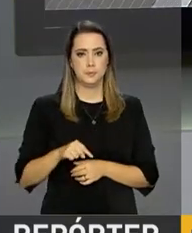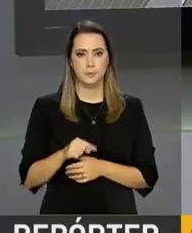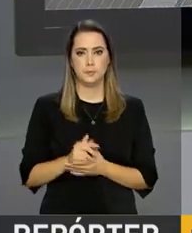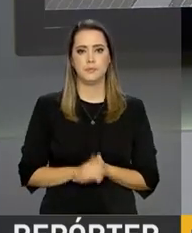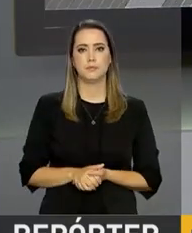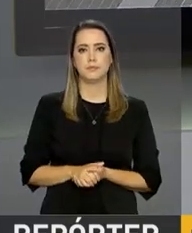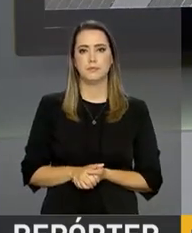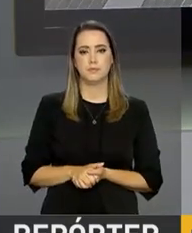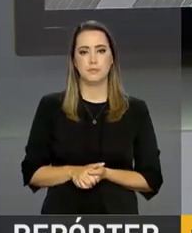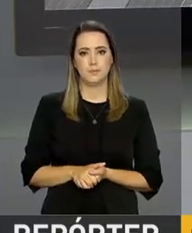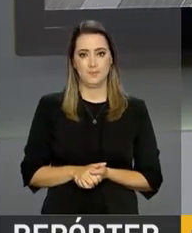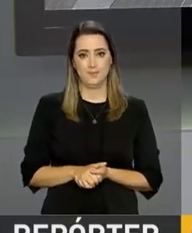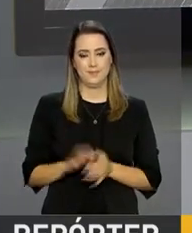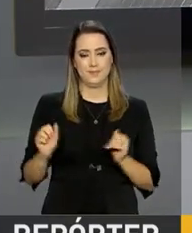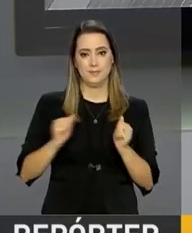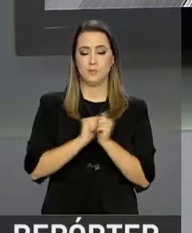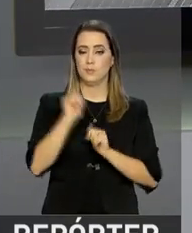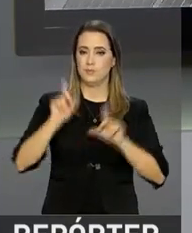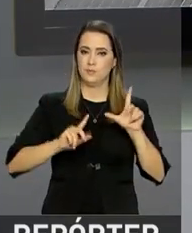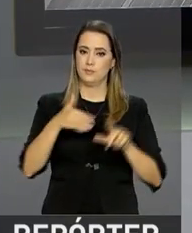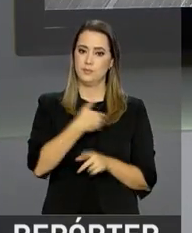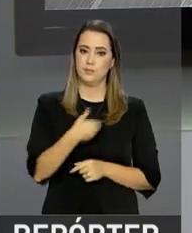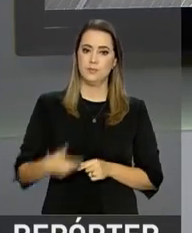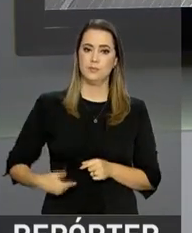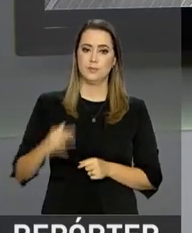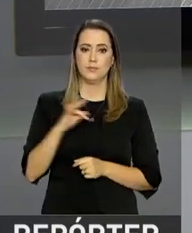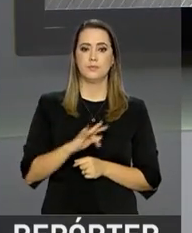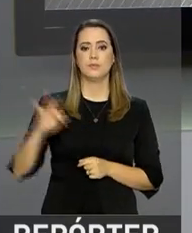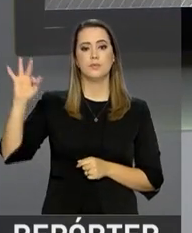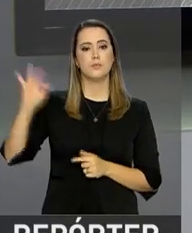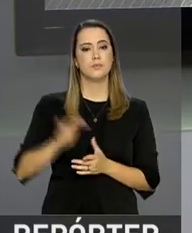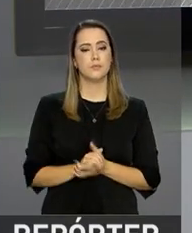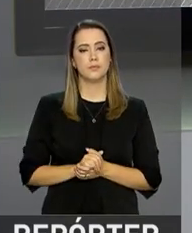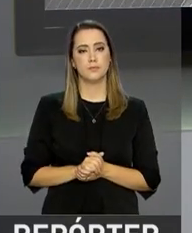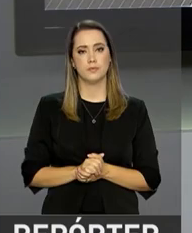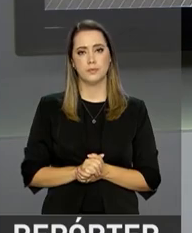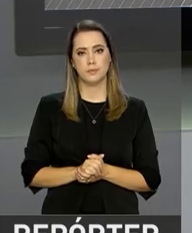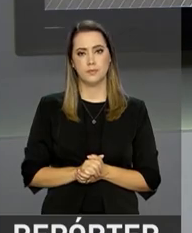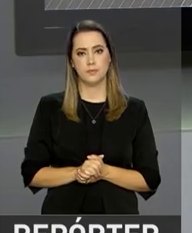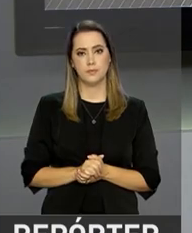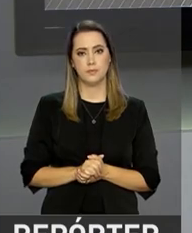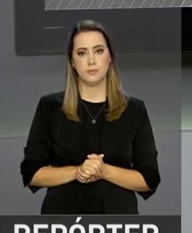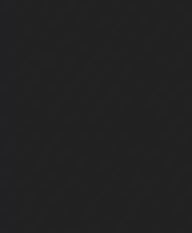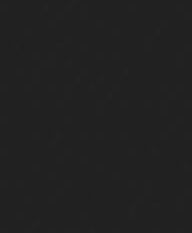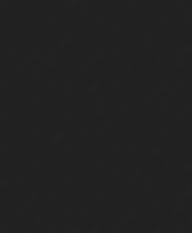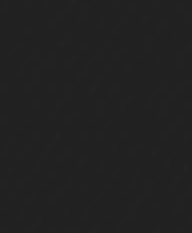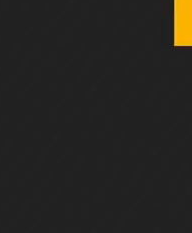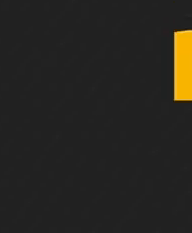NBR na internet. Continue com a gente, NBR, a TV do Governo Federal.